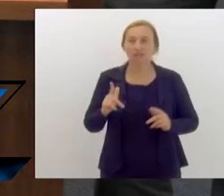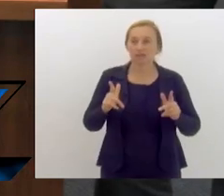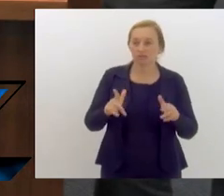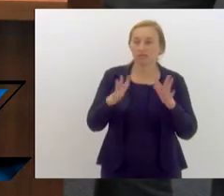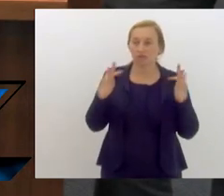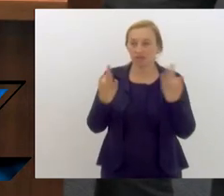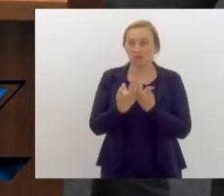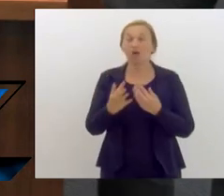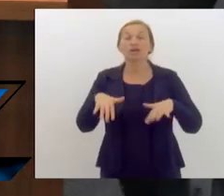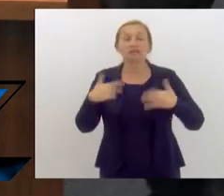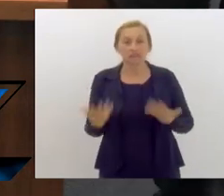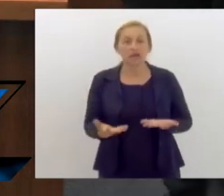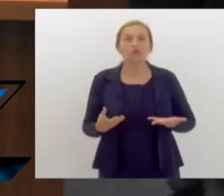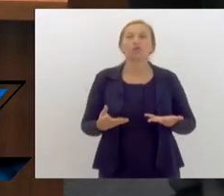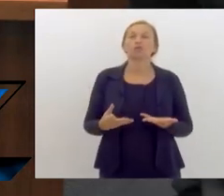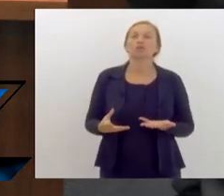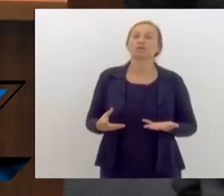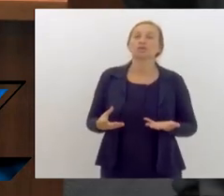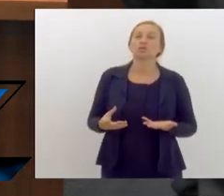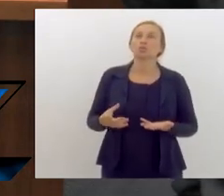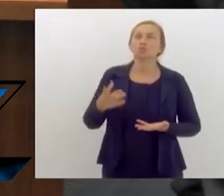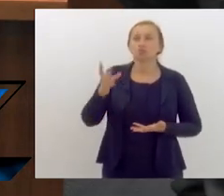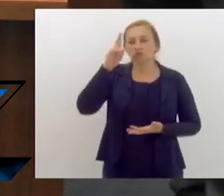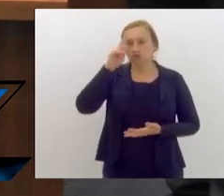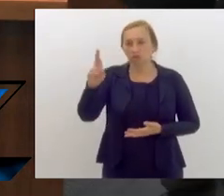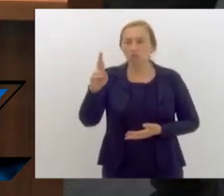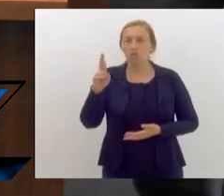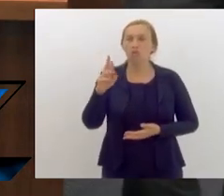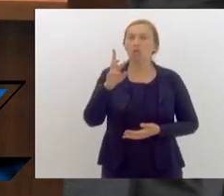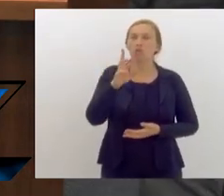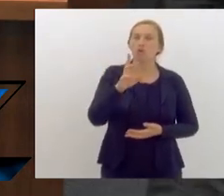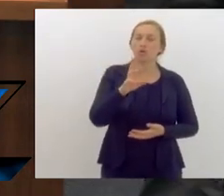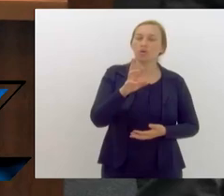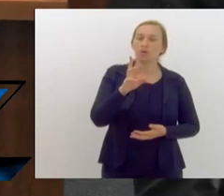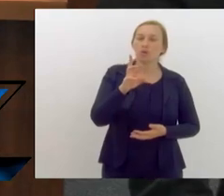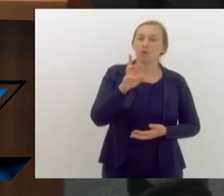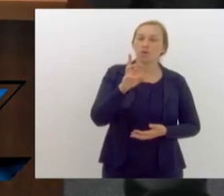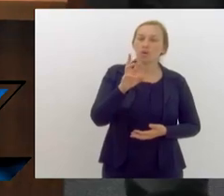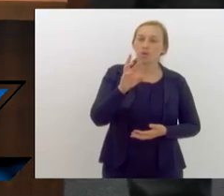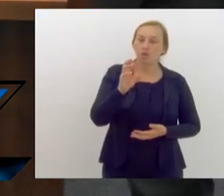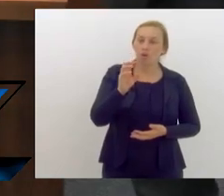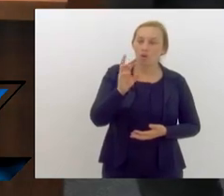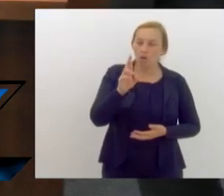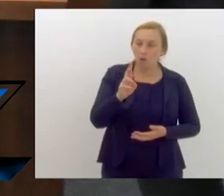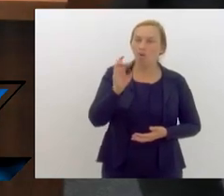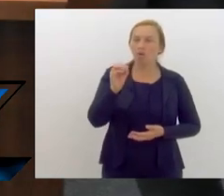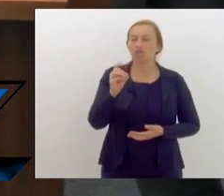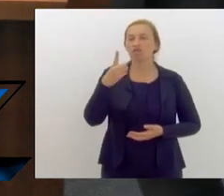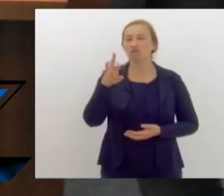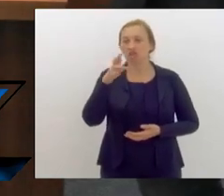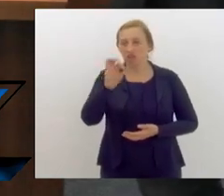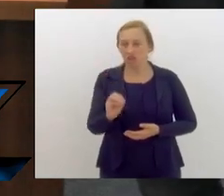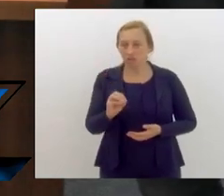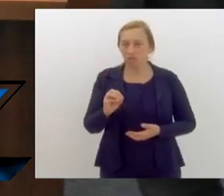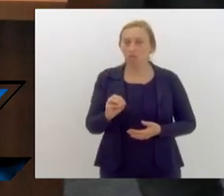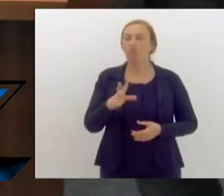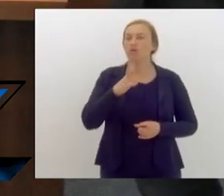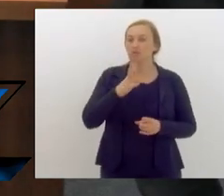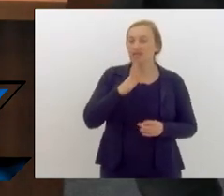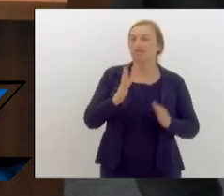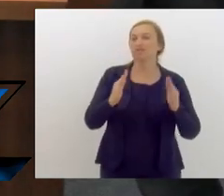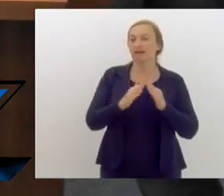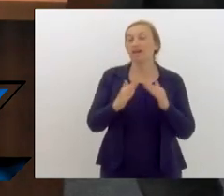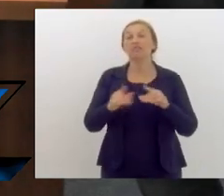então Deputado o Senhor Rodrigo Azambuja não só merece o reconhecimento desta casa